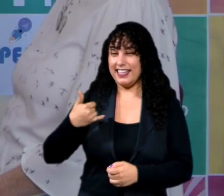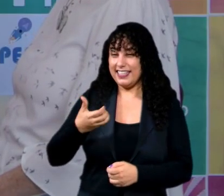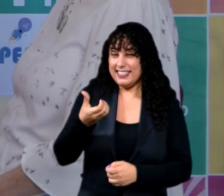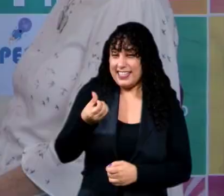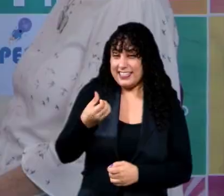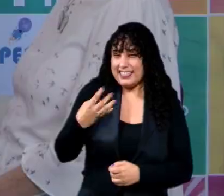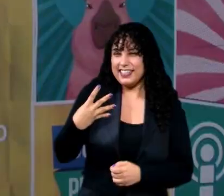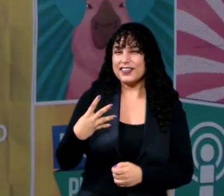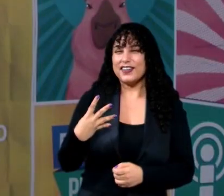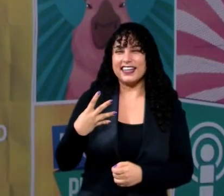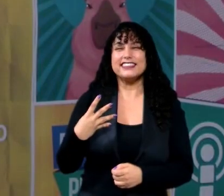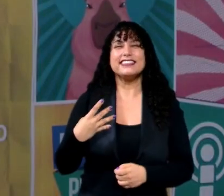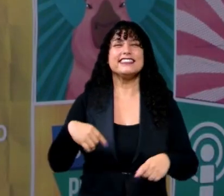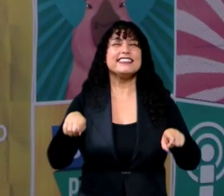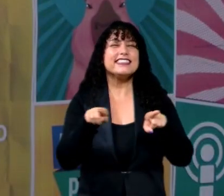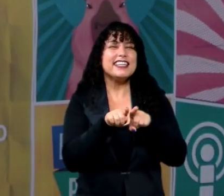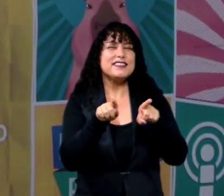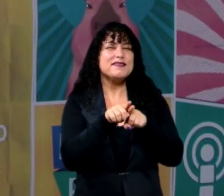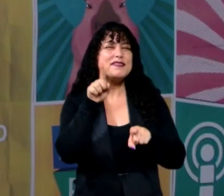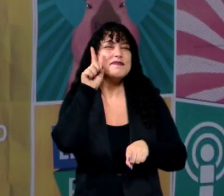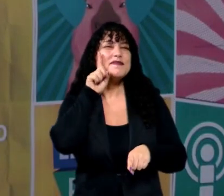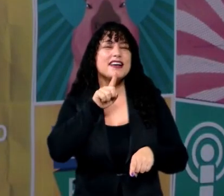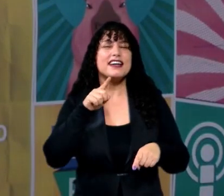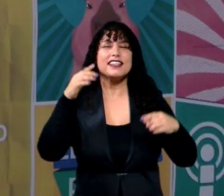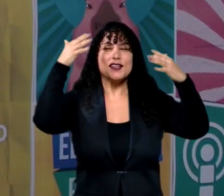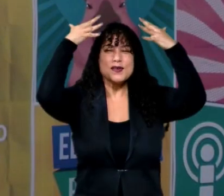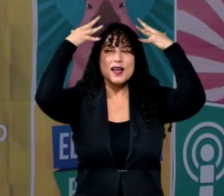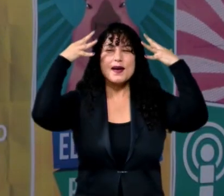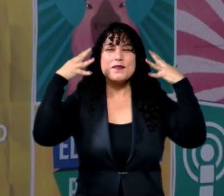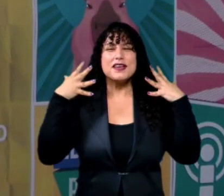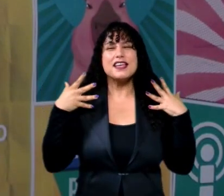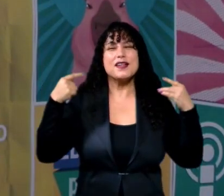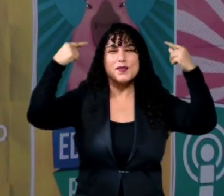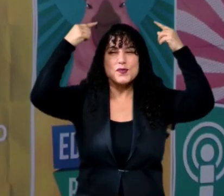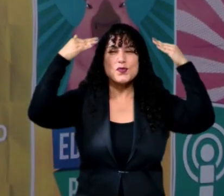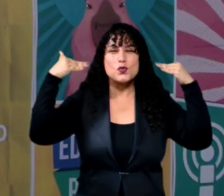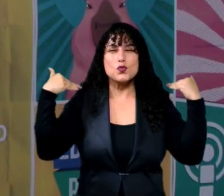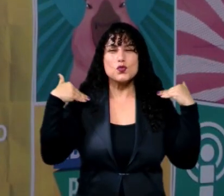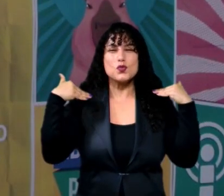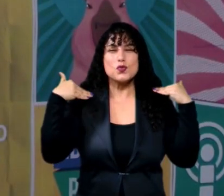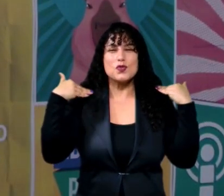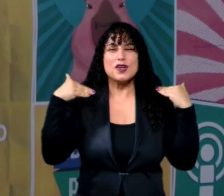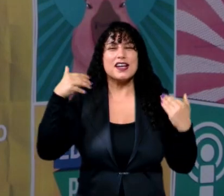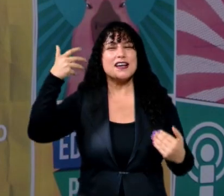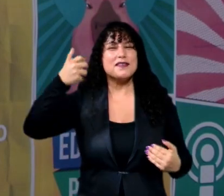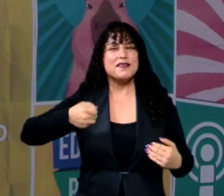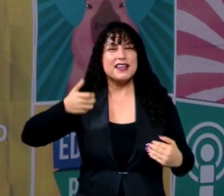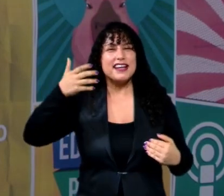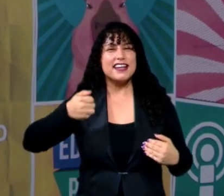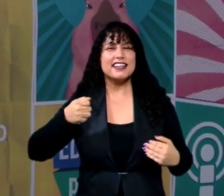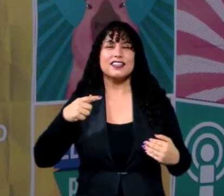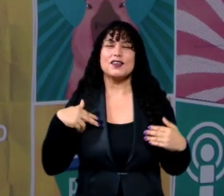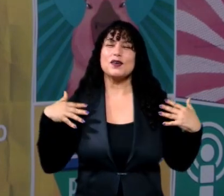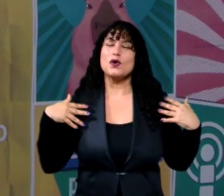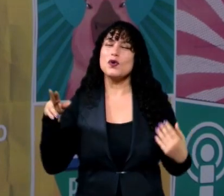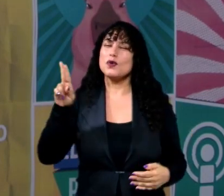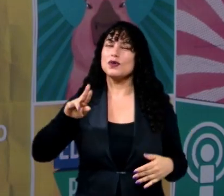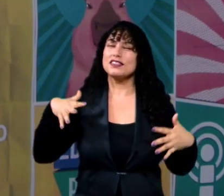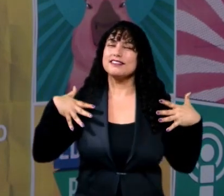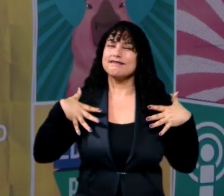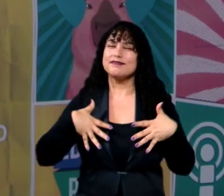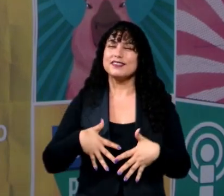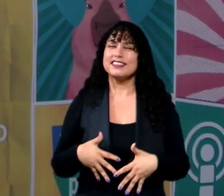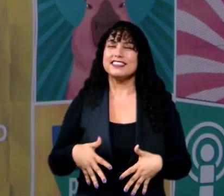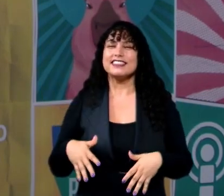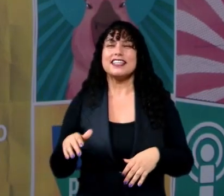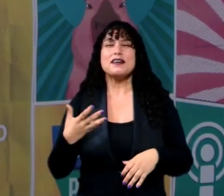64 anos, também sou parda, tenho cabelo grisalho, liso, na altura dos ombros. Estou usando uma blusa